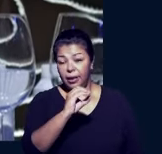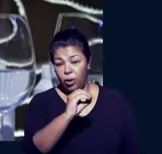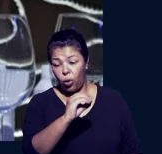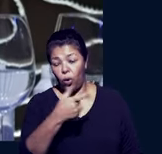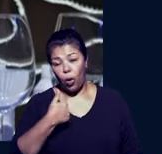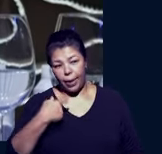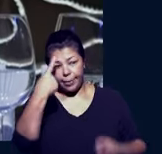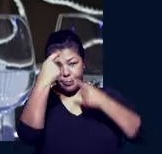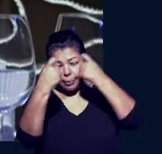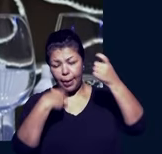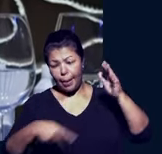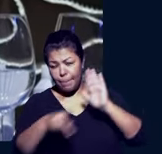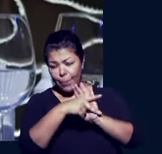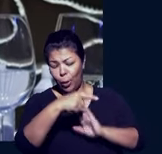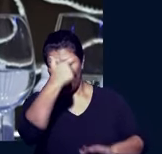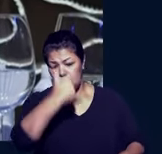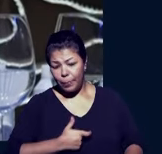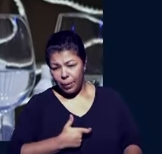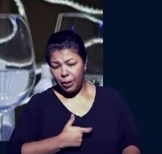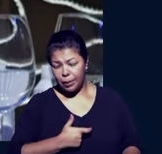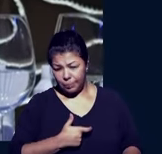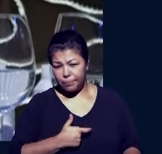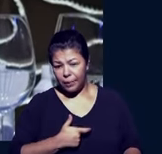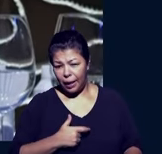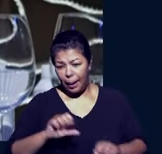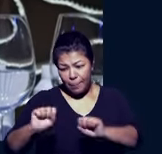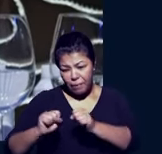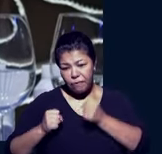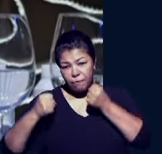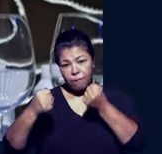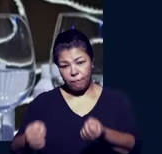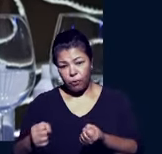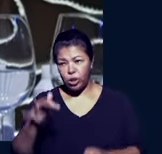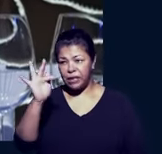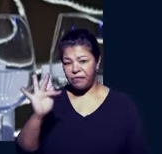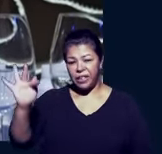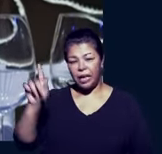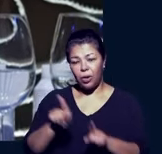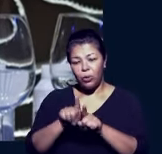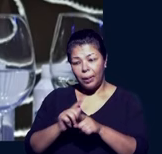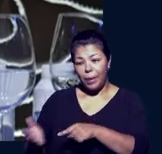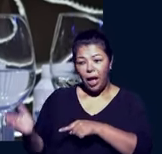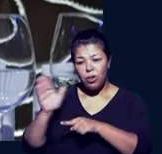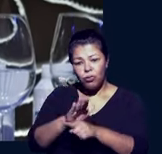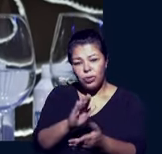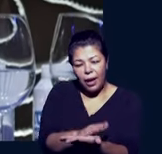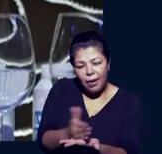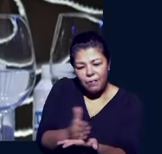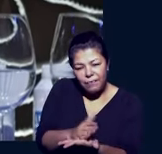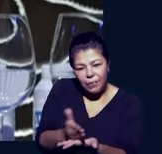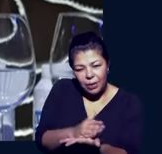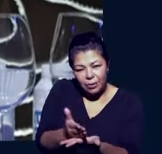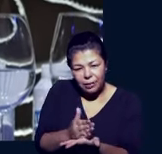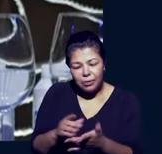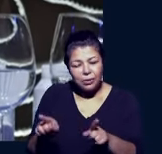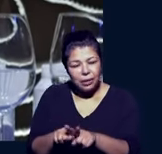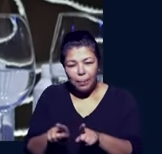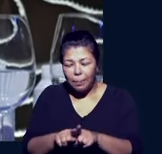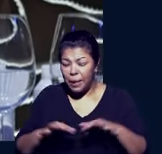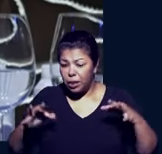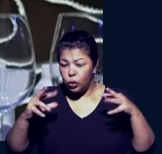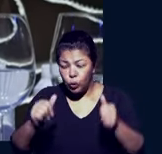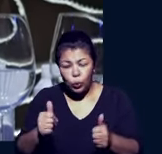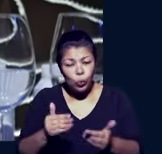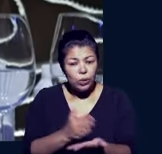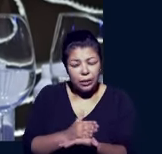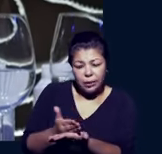Ministro Flávio Dino para que as forças federais ajudem nas fronteiras na Bahia da Guanabara em portos aeroportos e